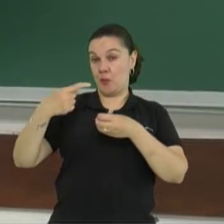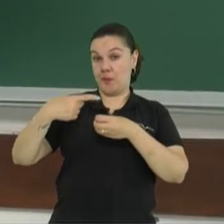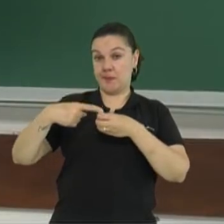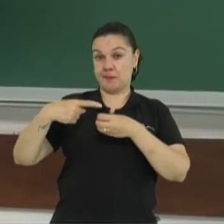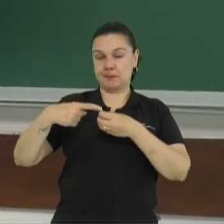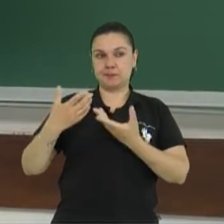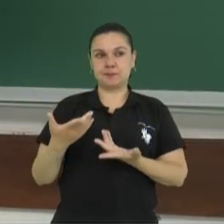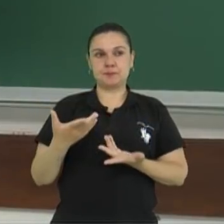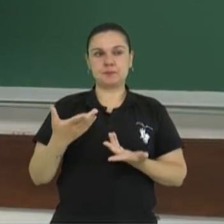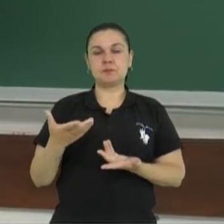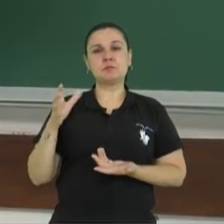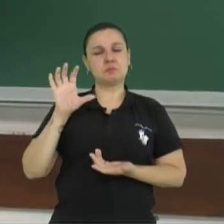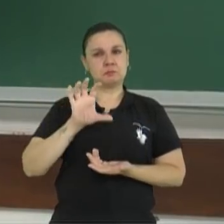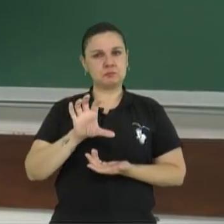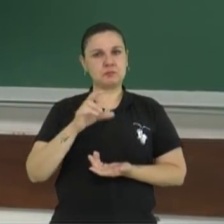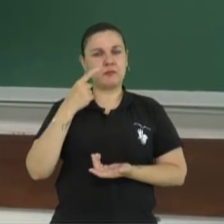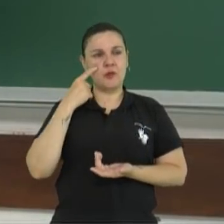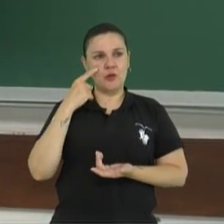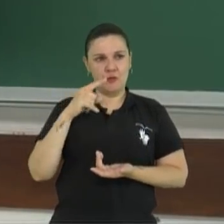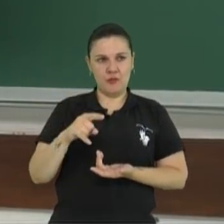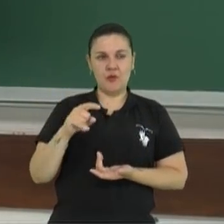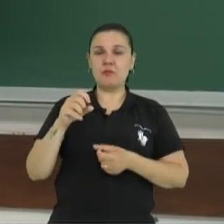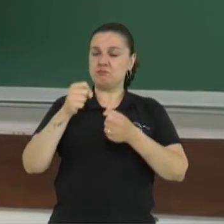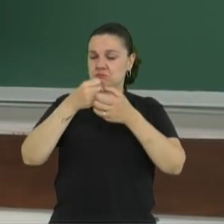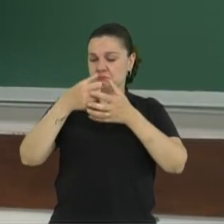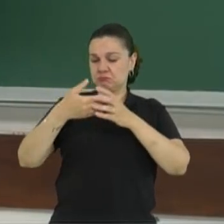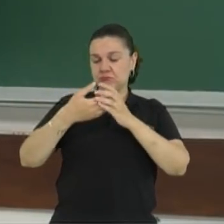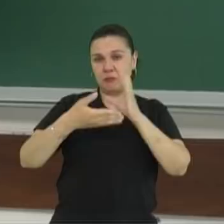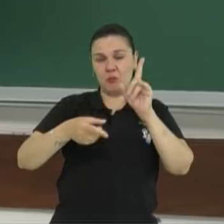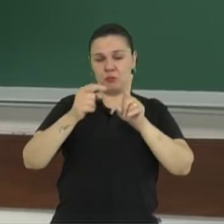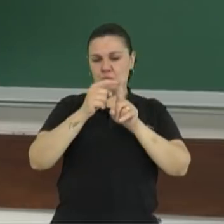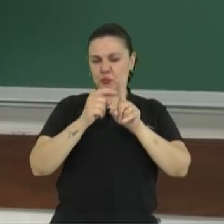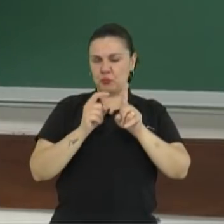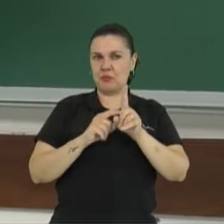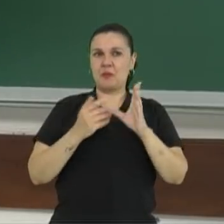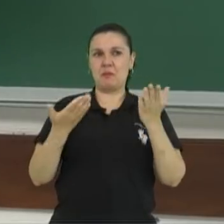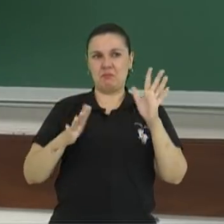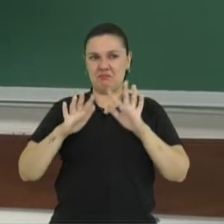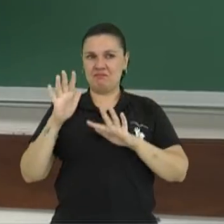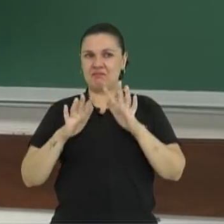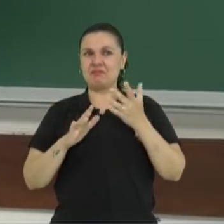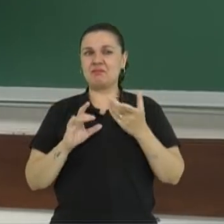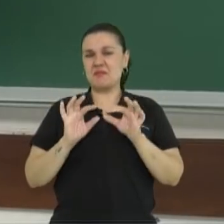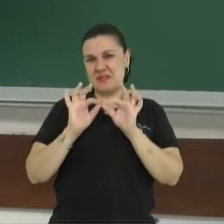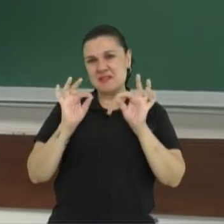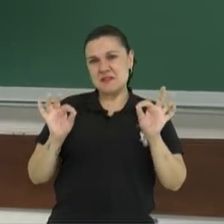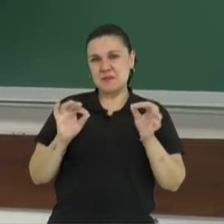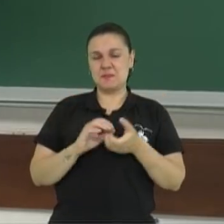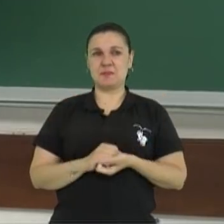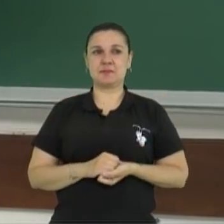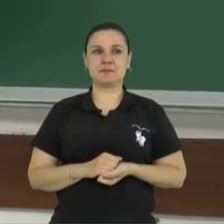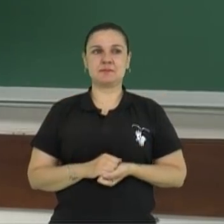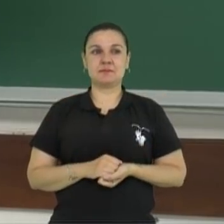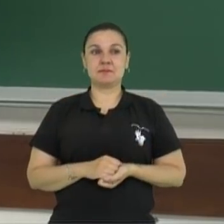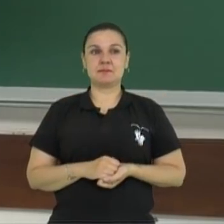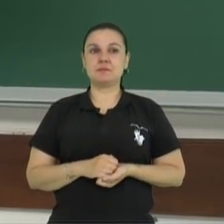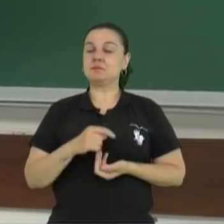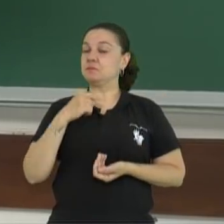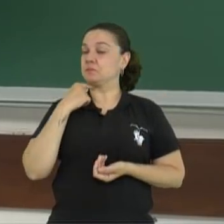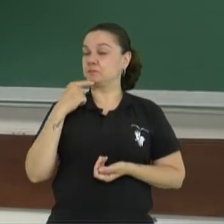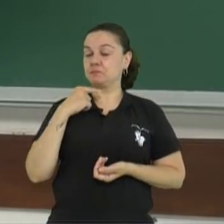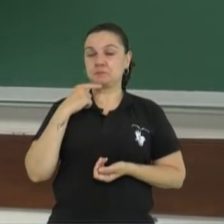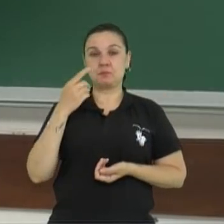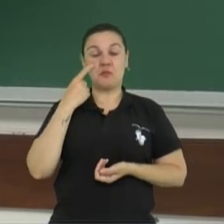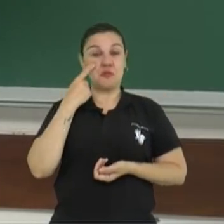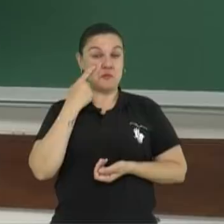cidade, um estado, né? Eu vou ter alguns detalhes, mas detalhes médios, a médio porte. Eu já não consigo mais